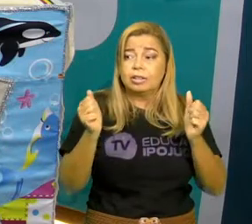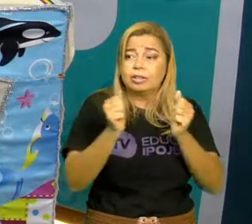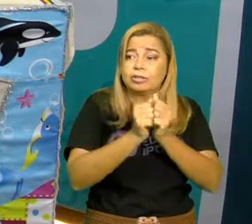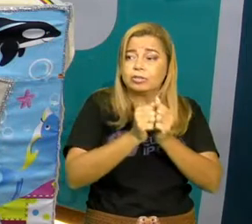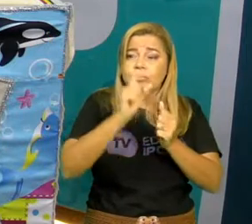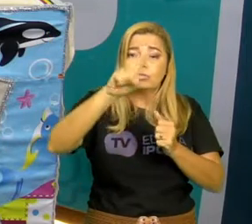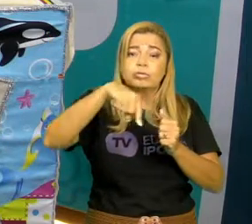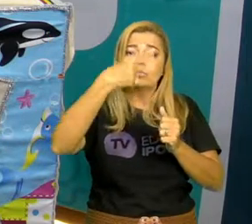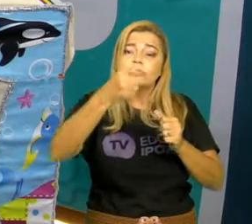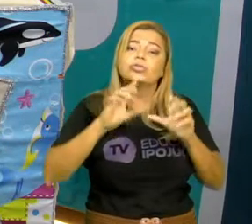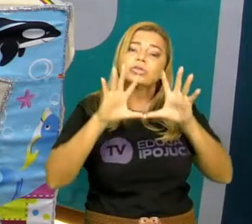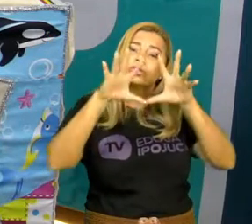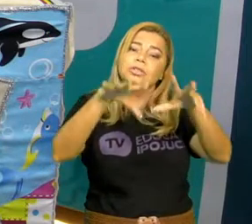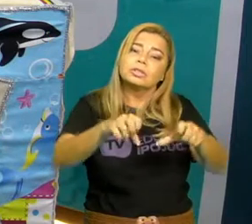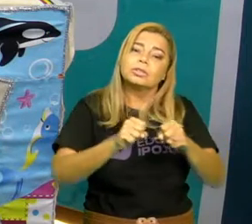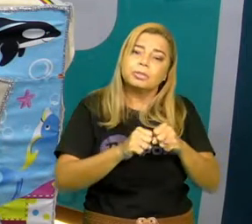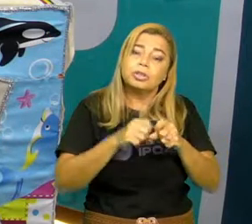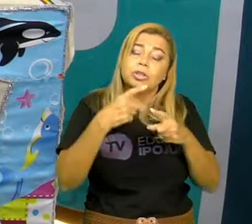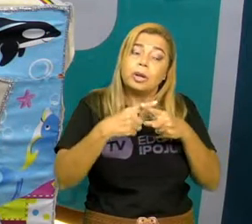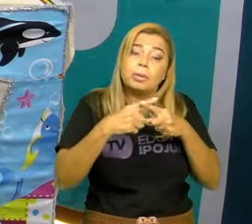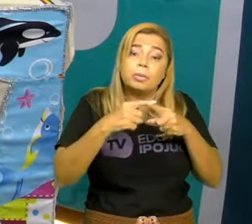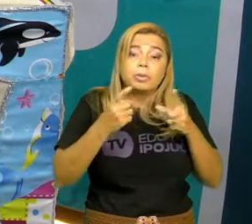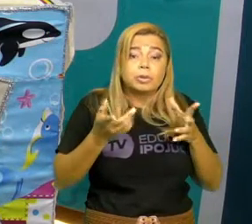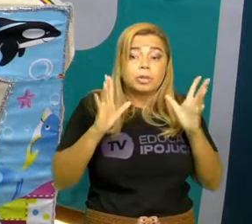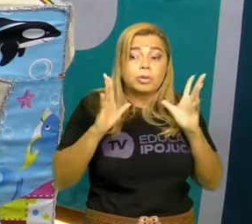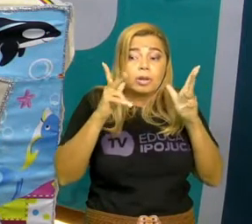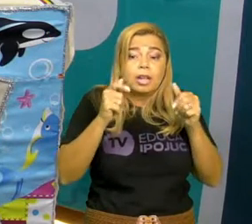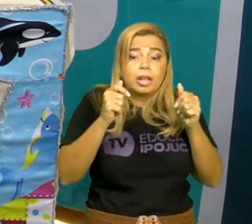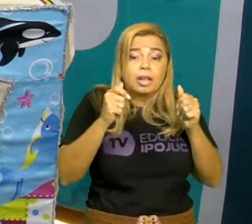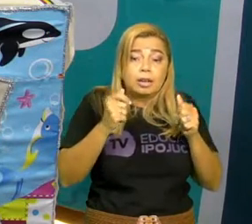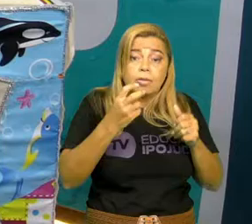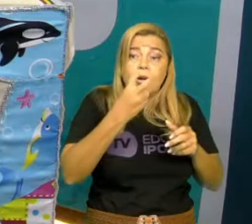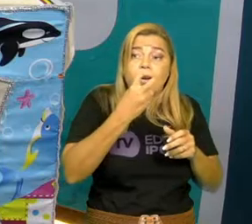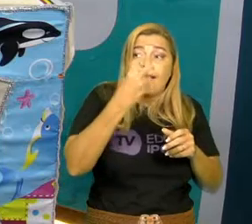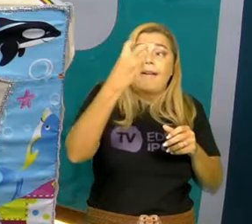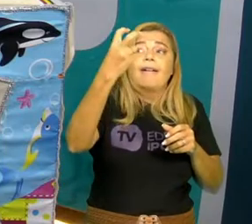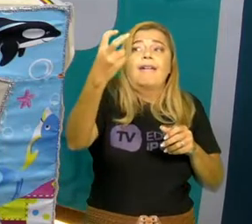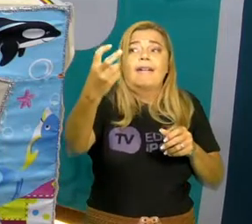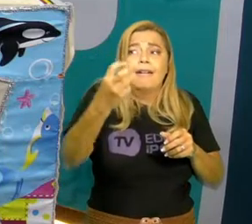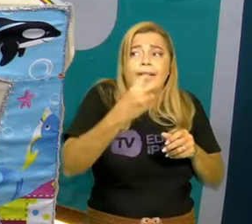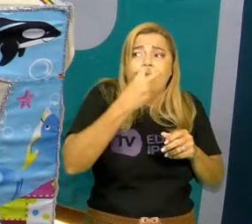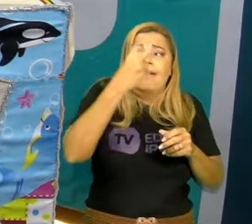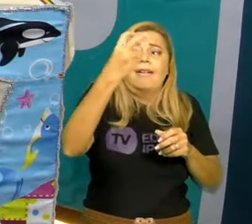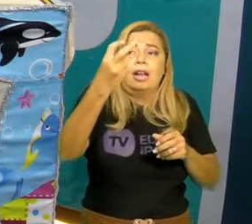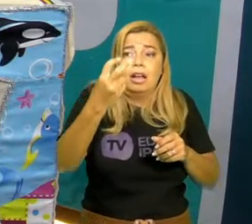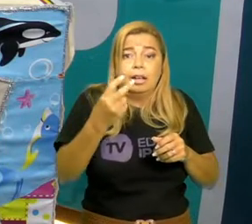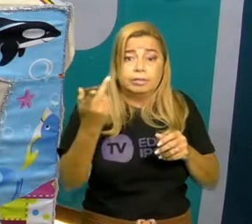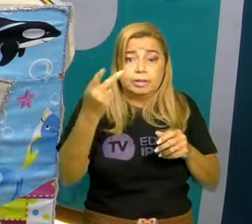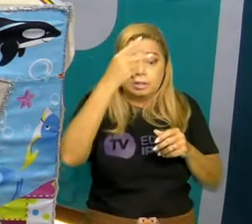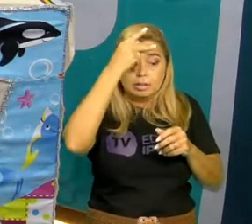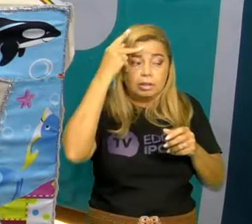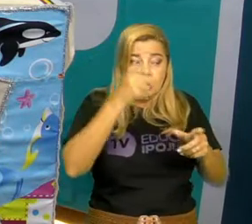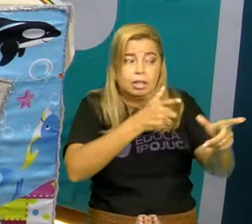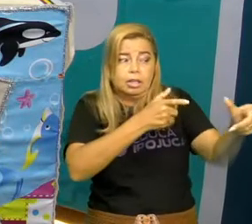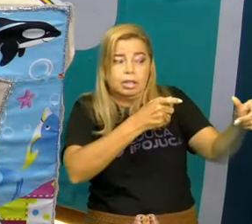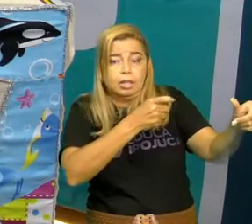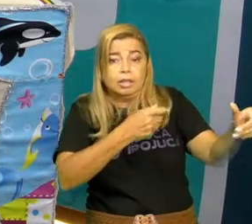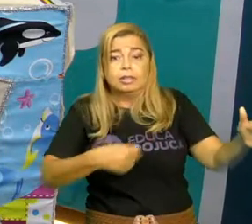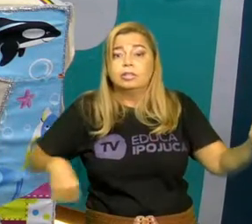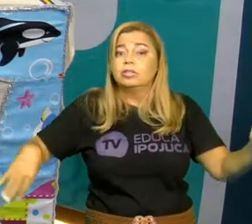animais, porque o leão tinha feito muito barulho. E já tinha chamado a atenção dos caçadores, que já